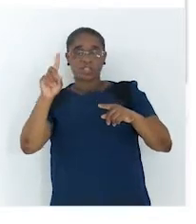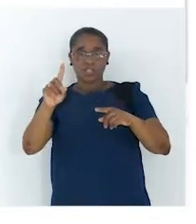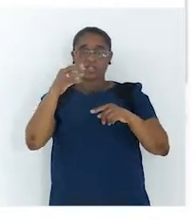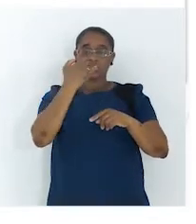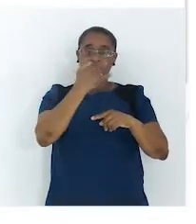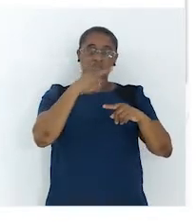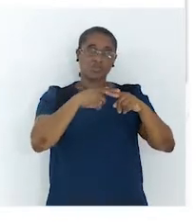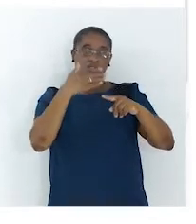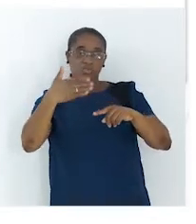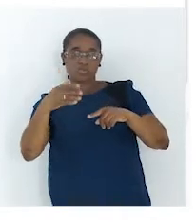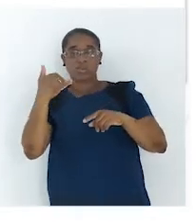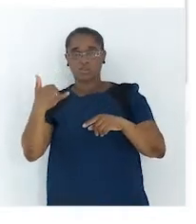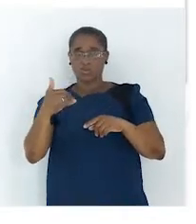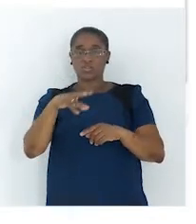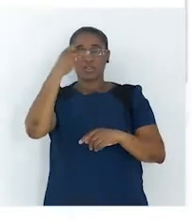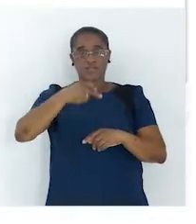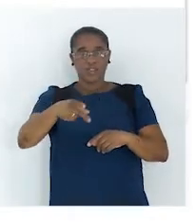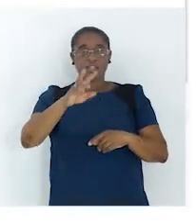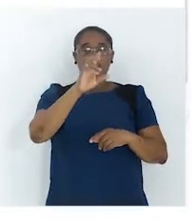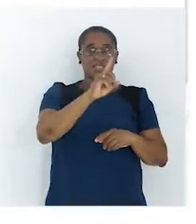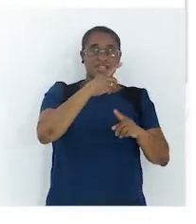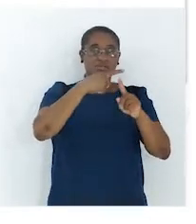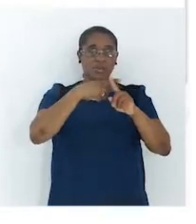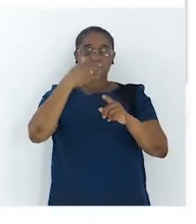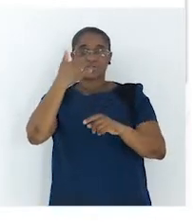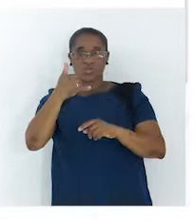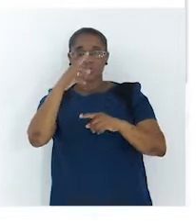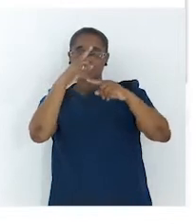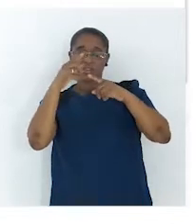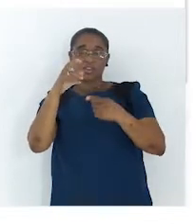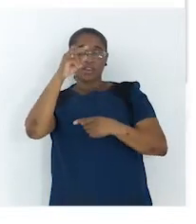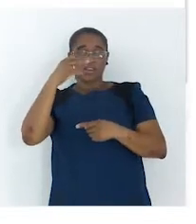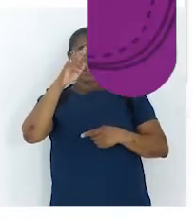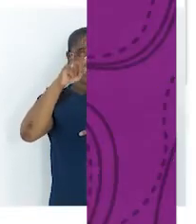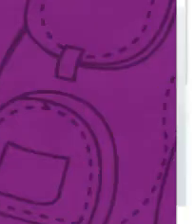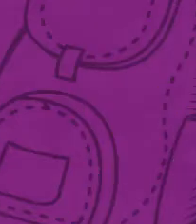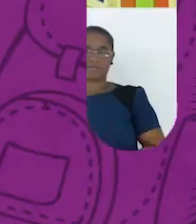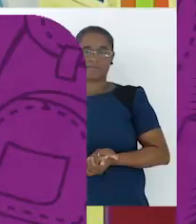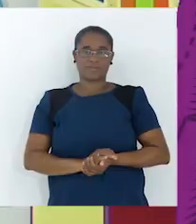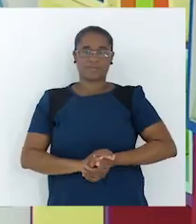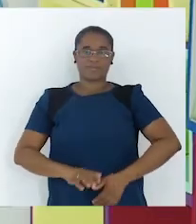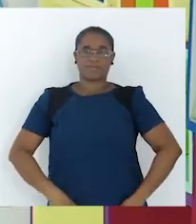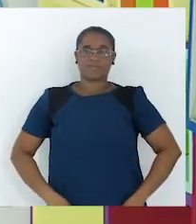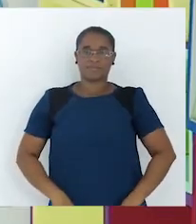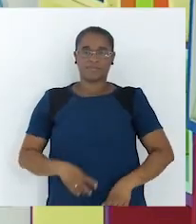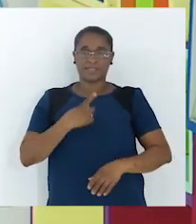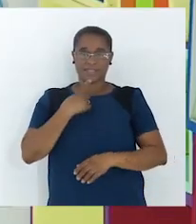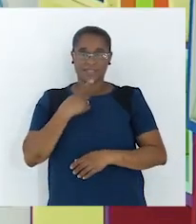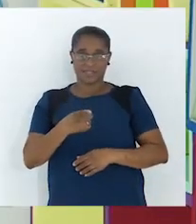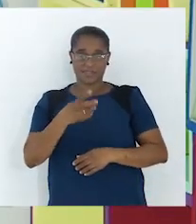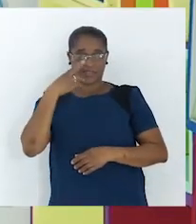estado e ficamos com os itens mais dois três poderes a 5 sobre 9 é muito bem